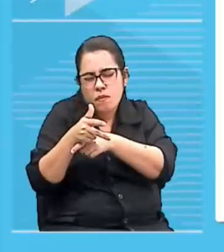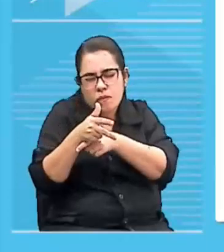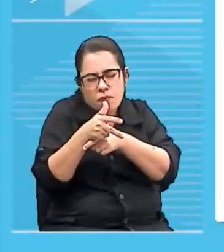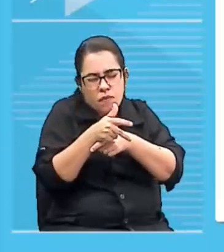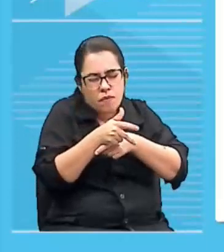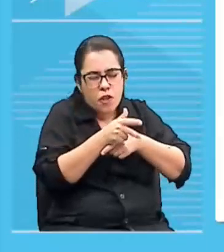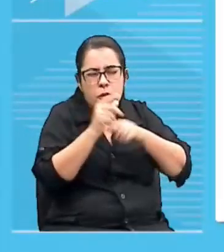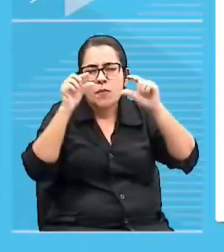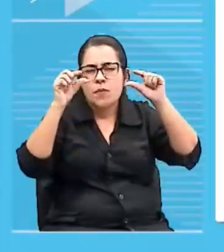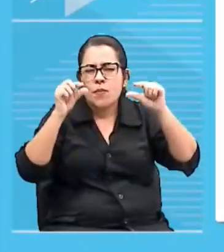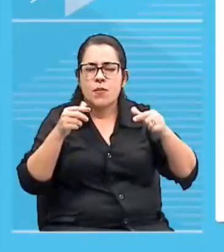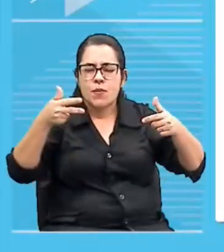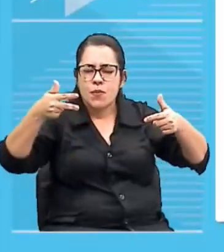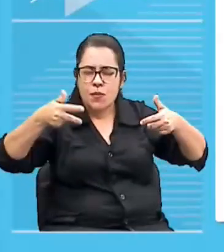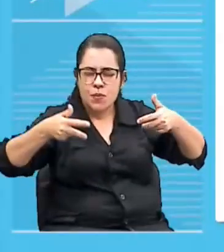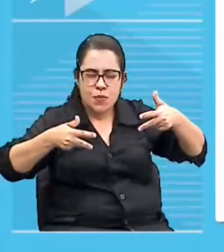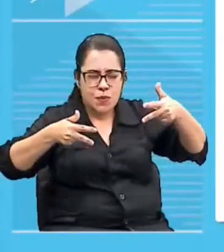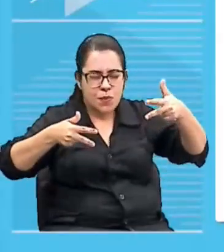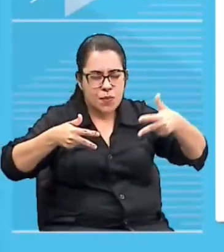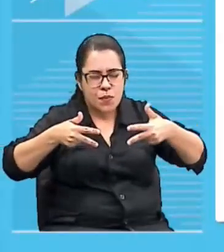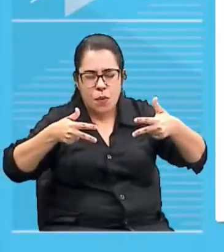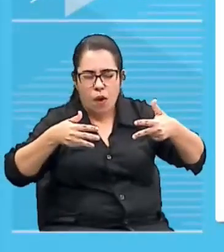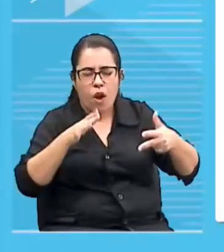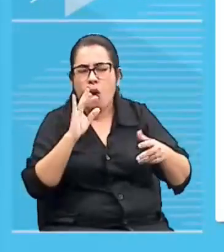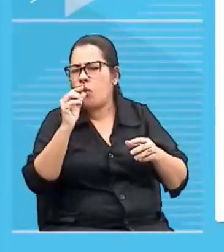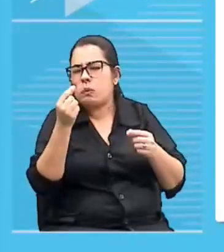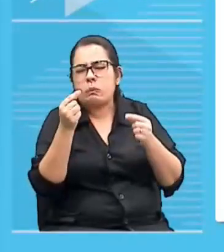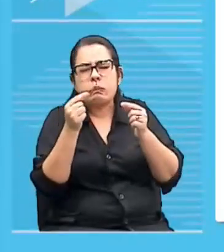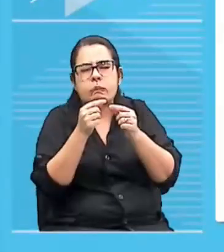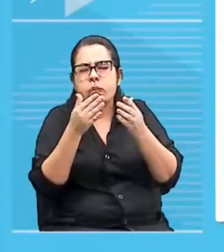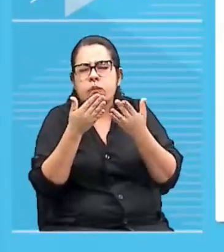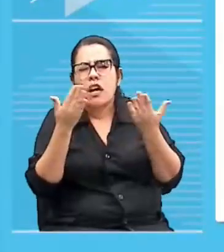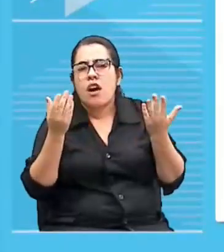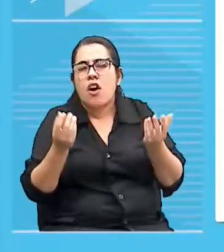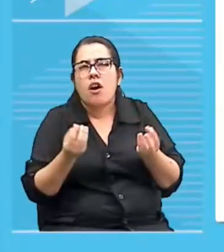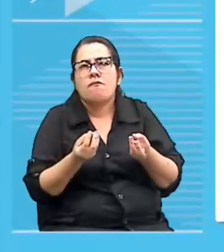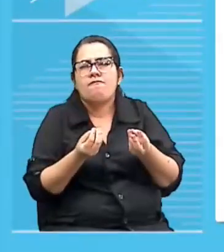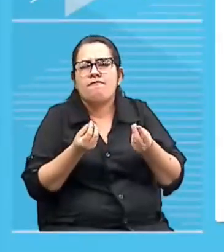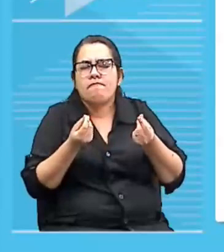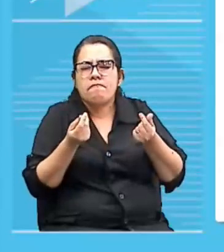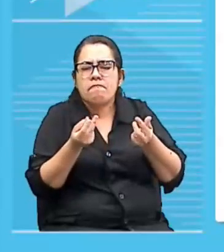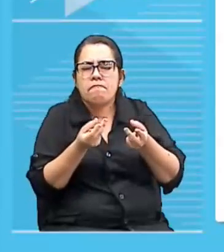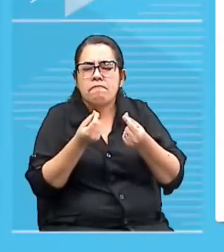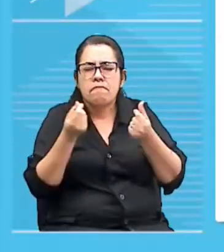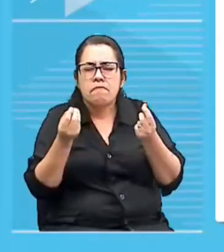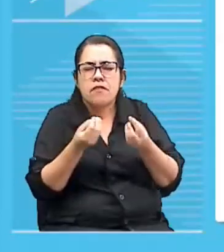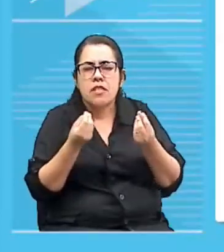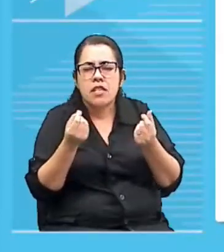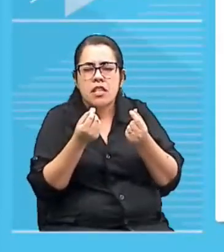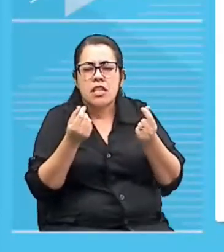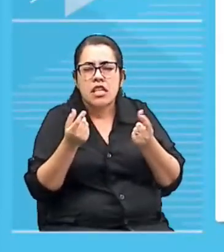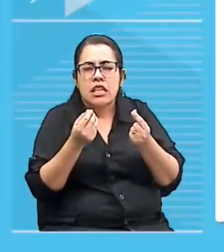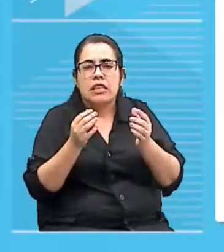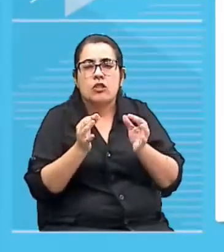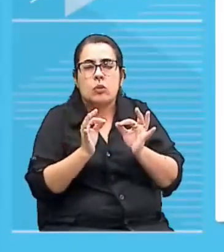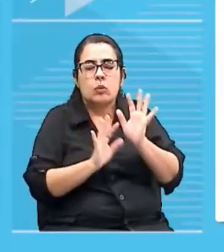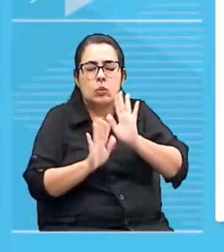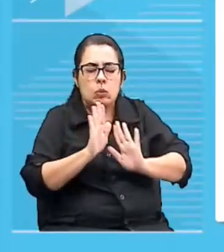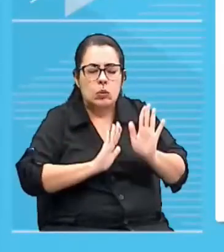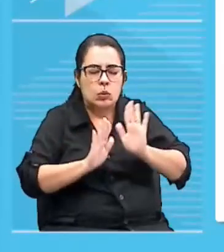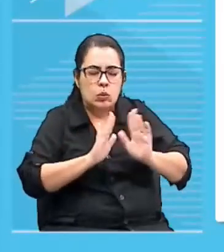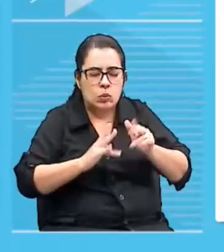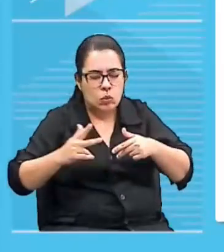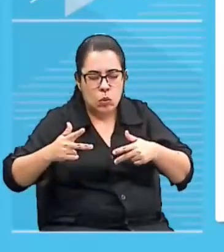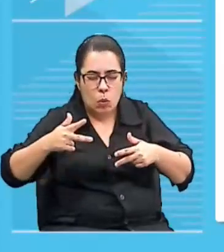tá? Fazendo provavelmente uma microcirurgia, algo bem delicado, e ele tem como se fosse ferramentas,